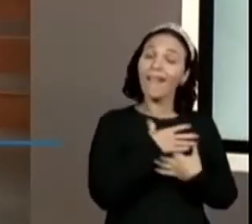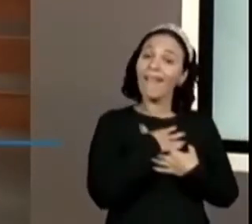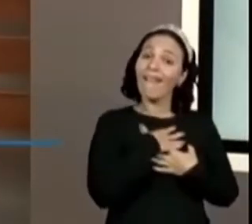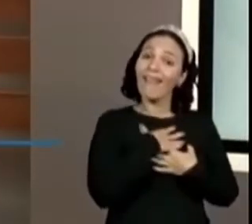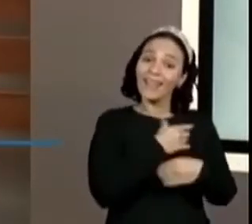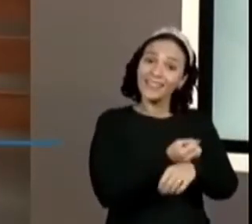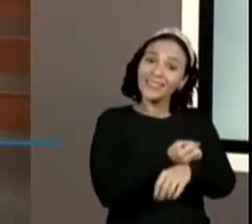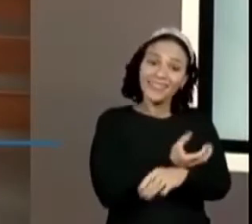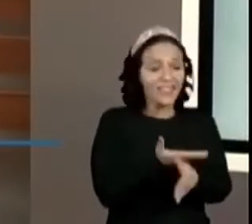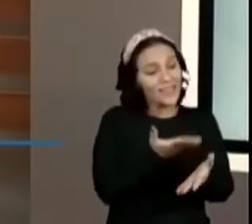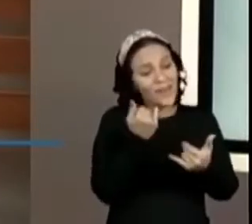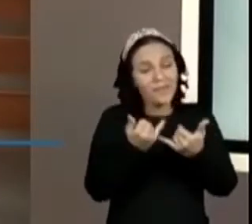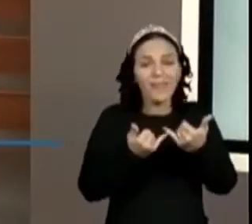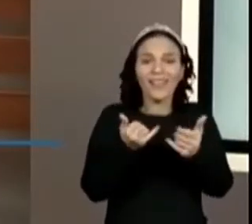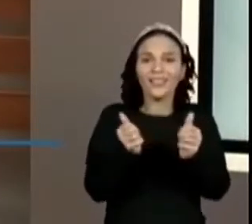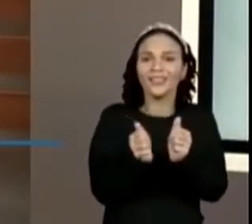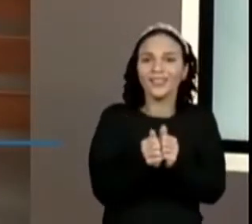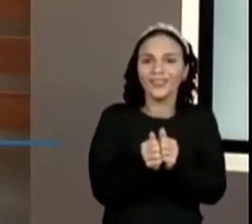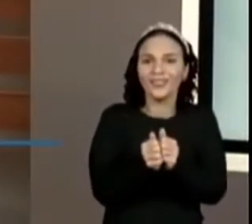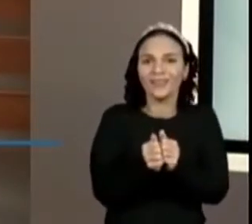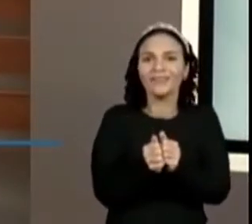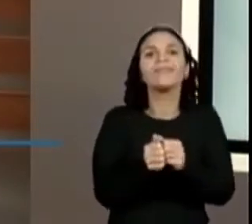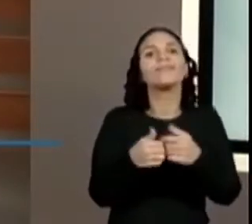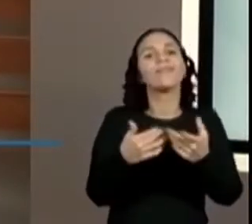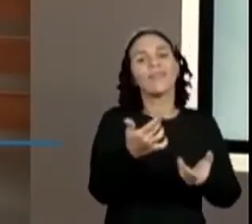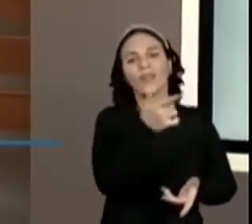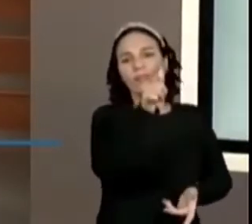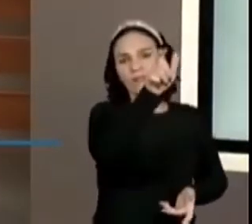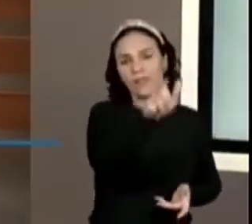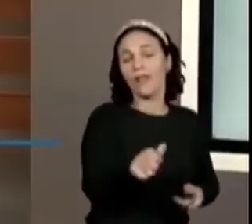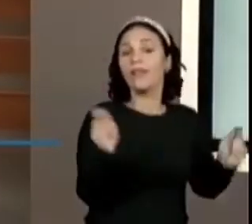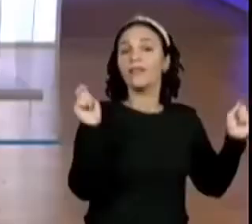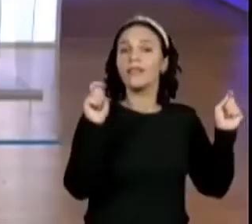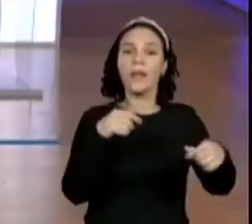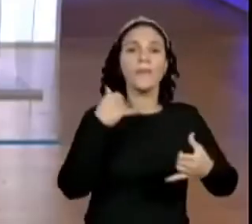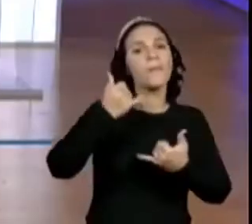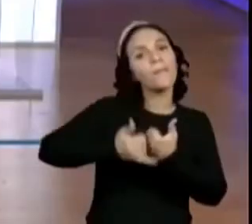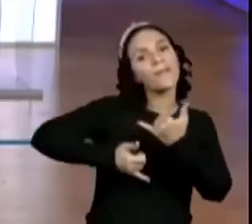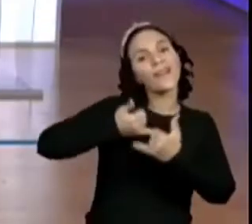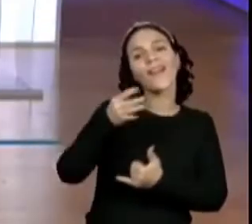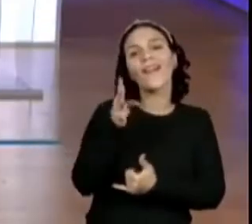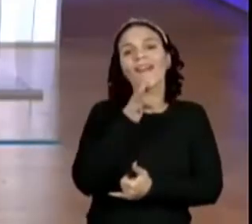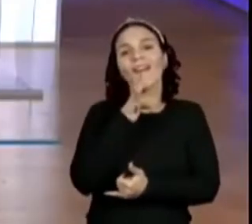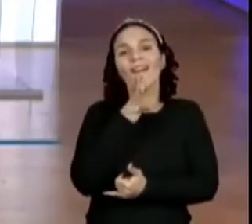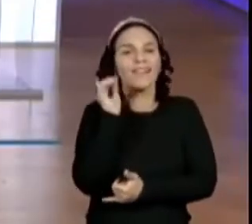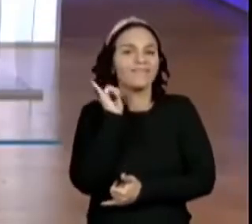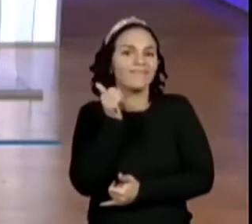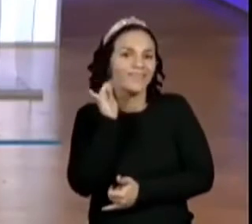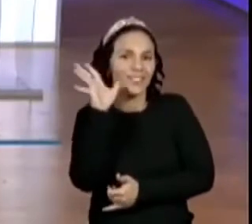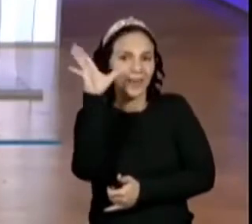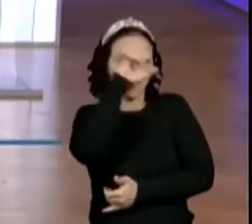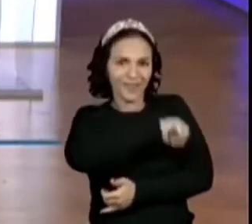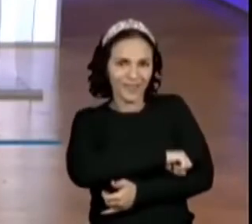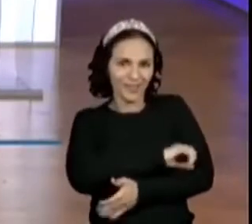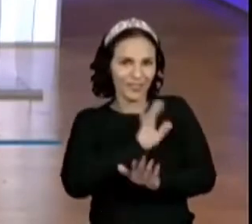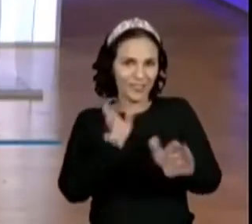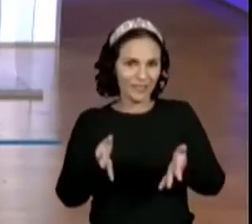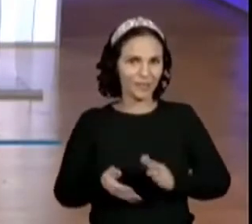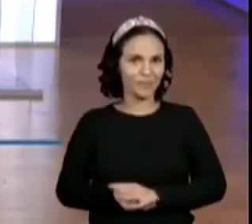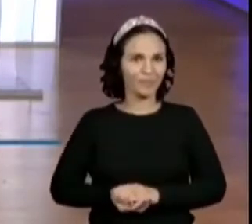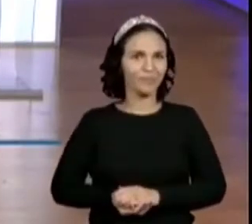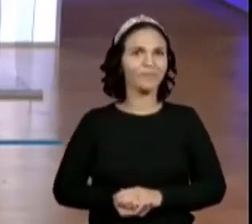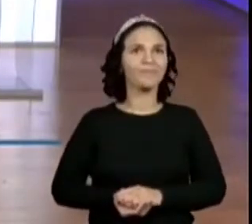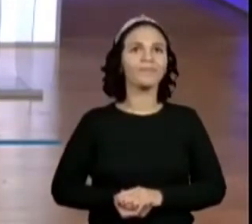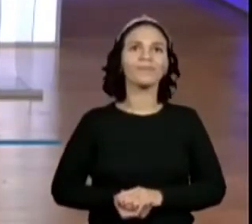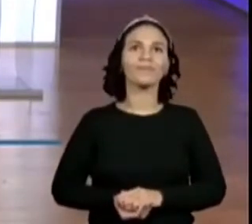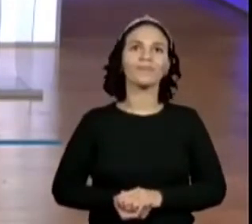falar, vamos brincar junto? Eu conheço ela, aí a outra pessoa vai poder brincar conhecendo as parlendas que você aprendeu. Sim, né? bem mais legal.